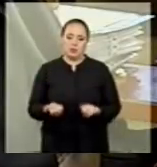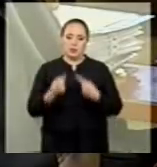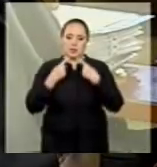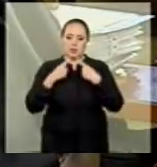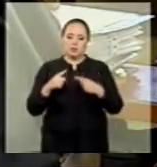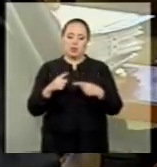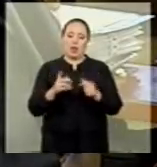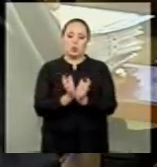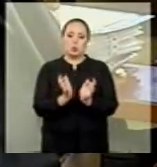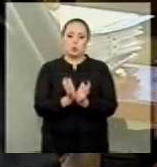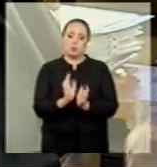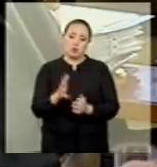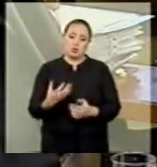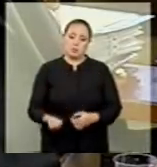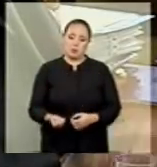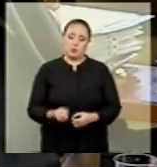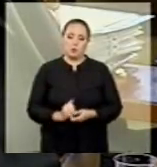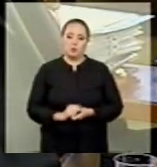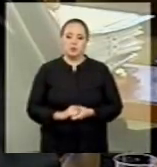turma já.